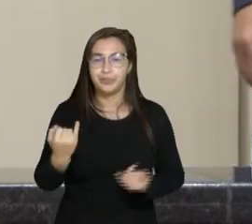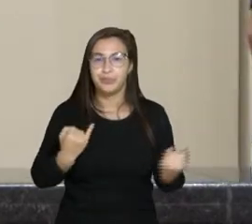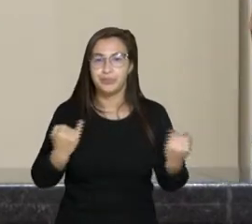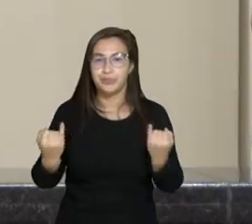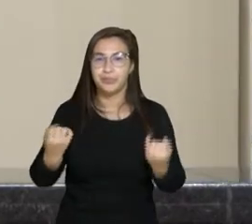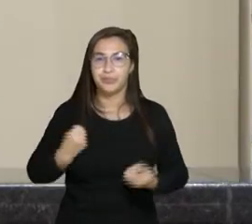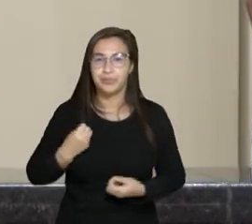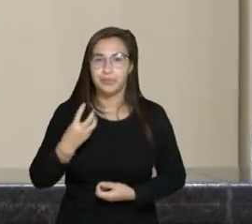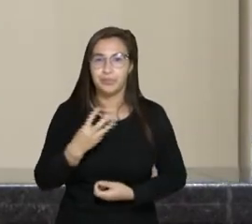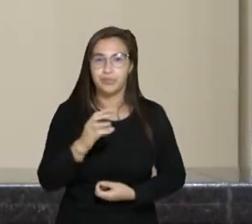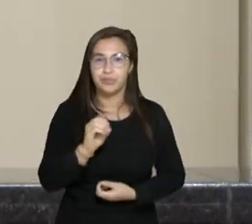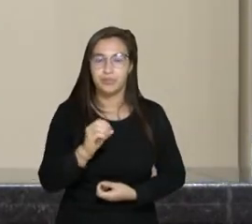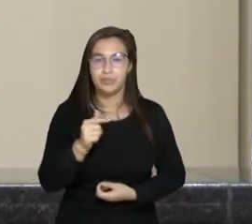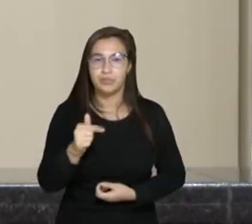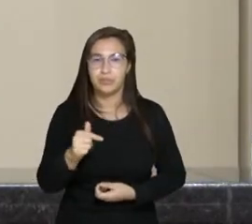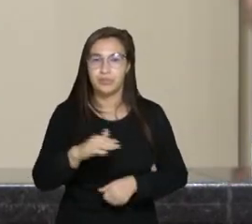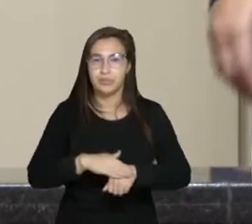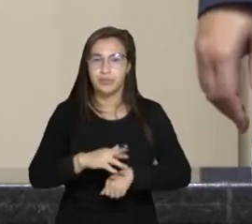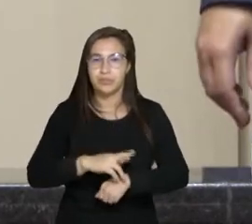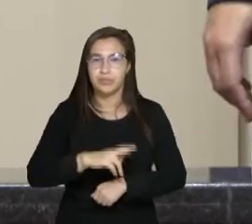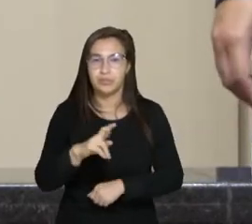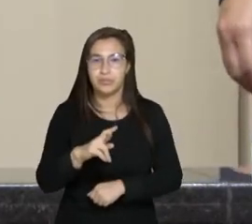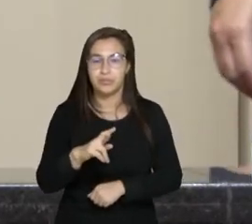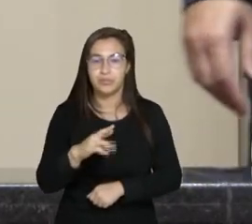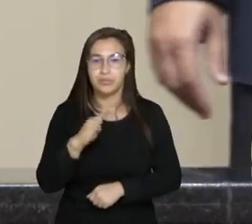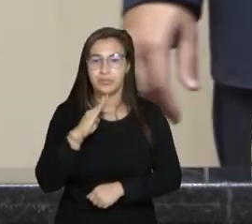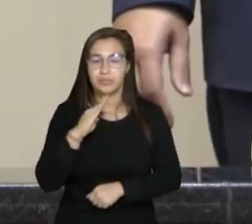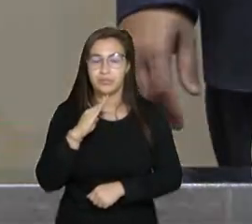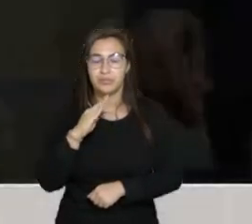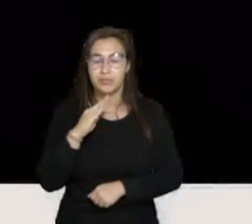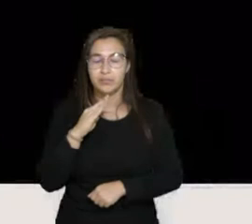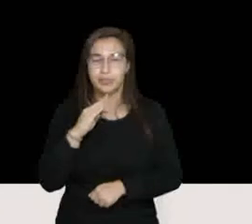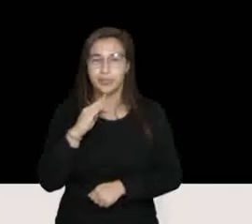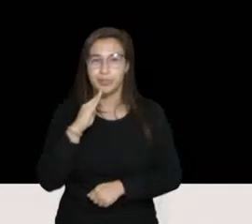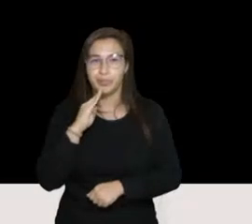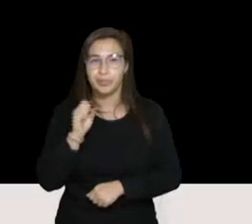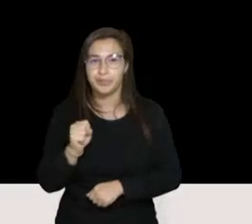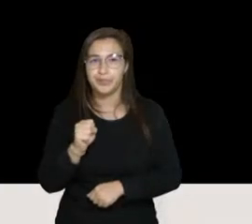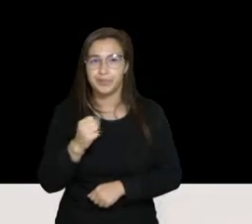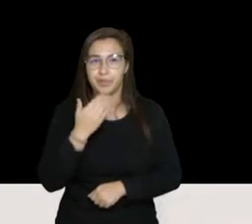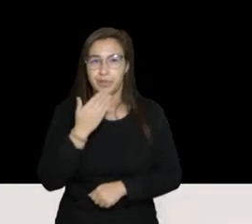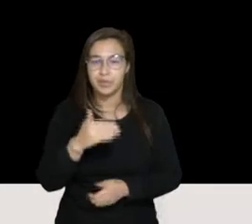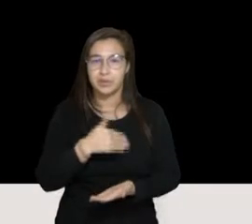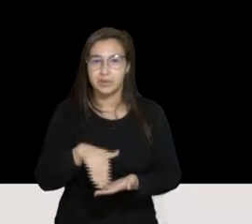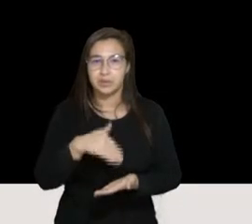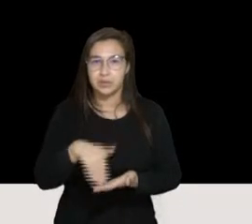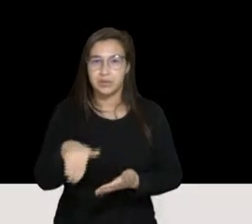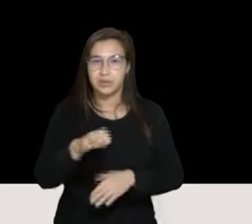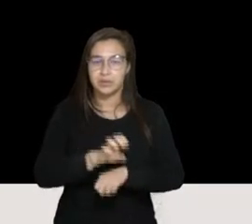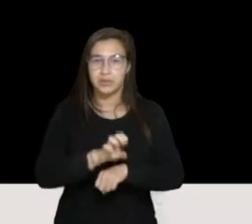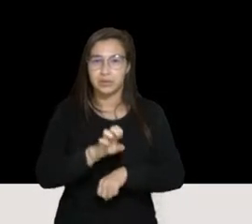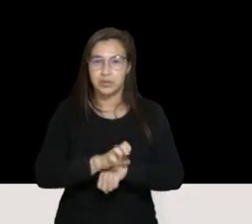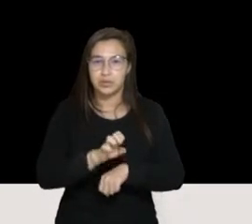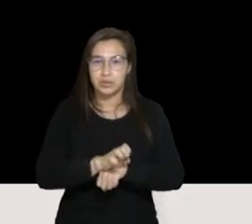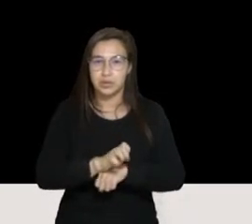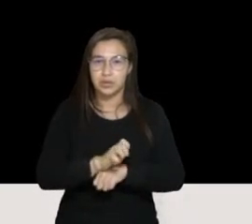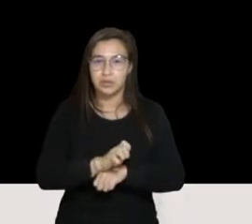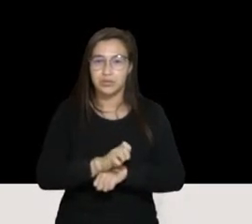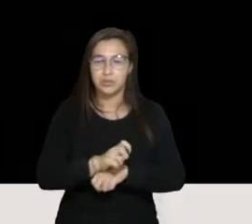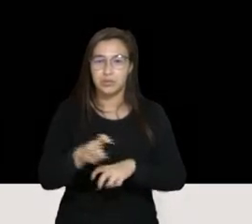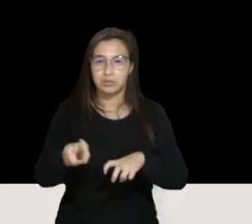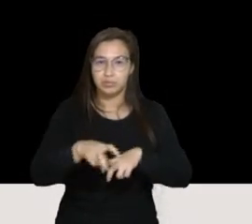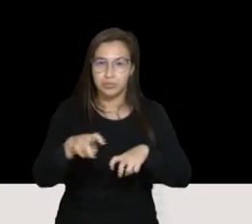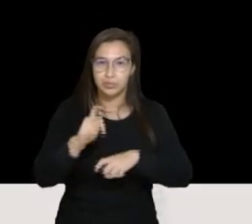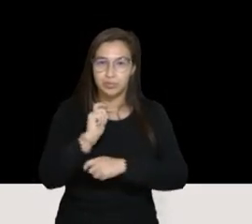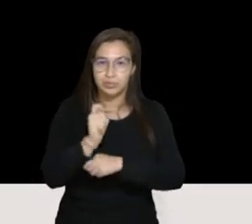informação 307 autor Deputado Bruno Souza solicitando ao secretário de estado da agricultura e